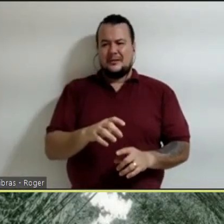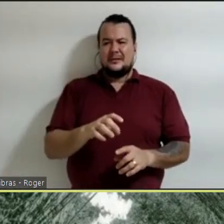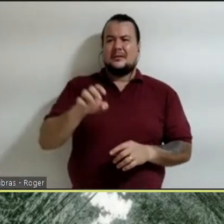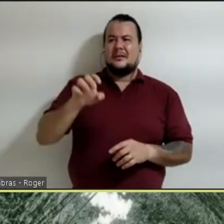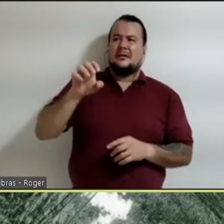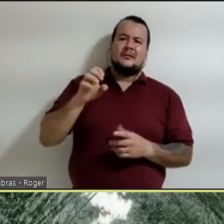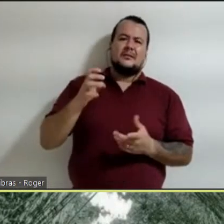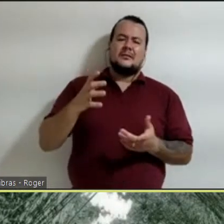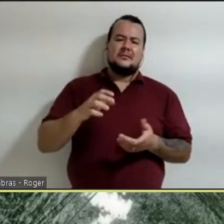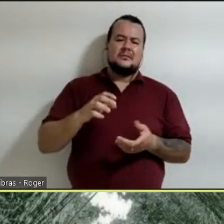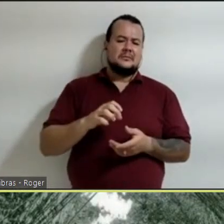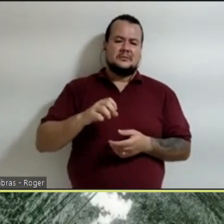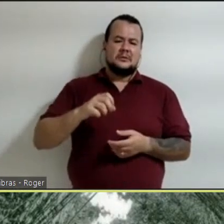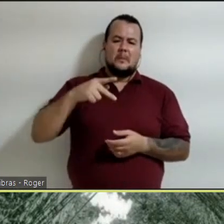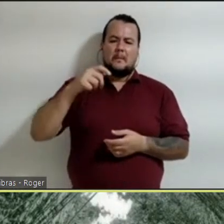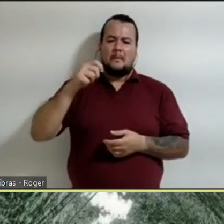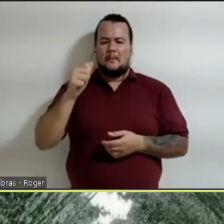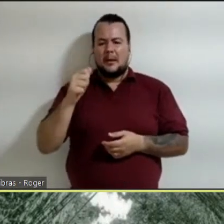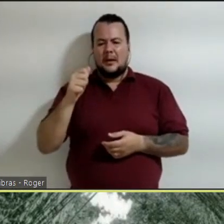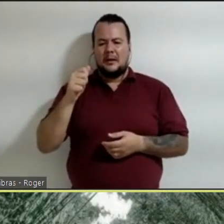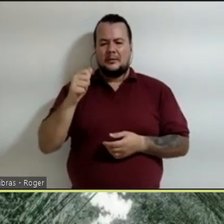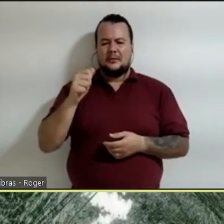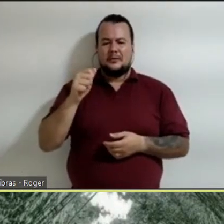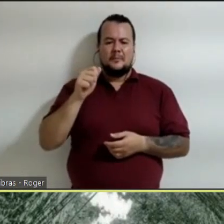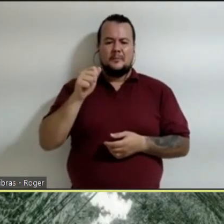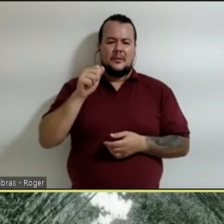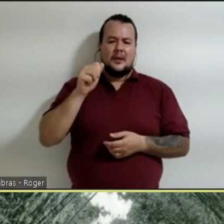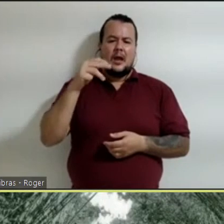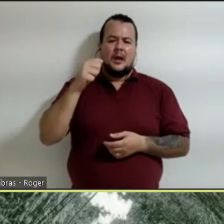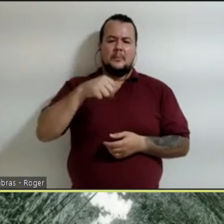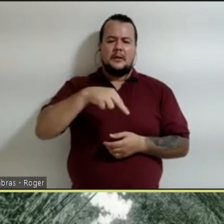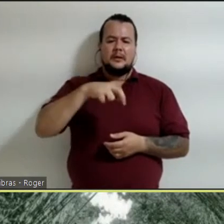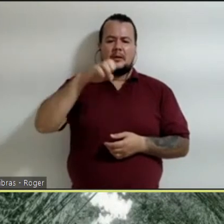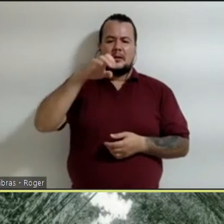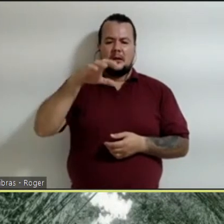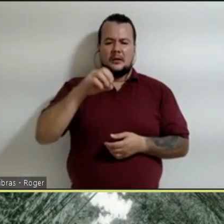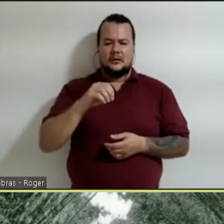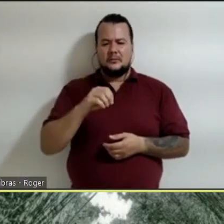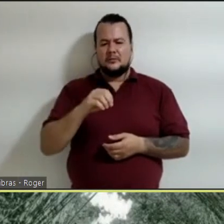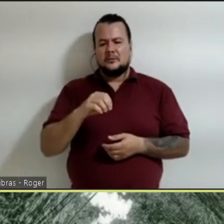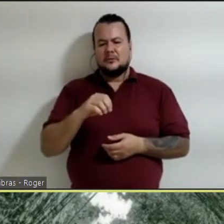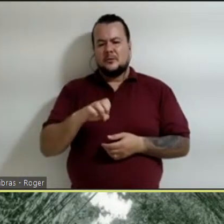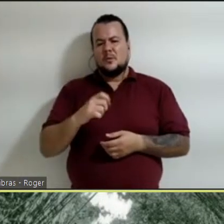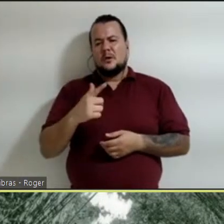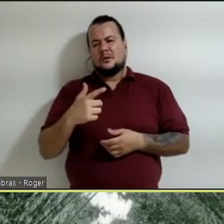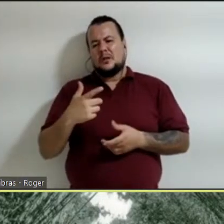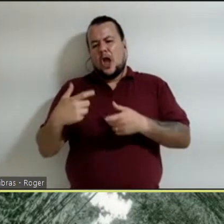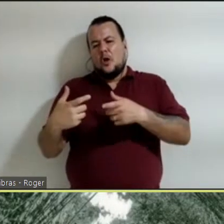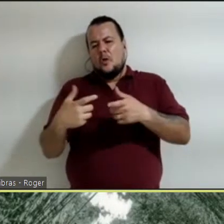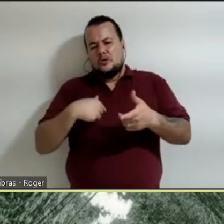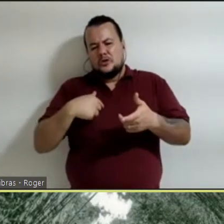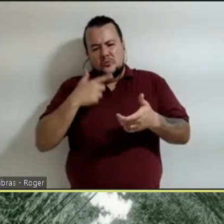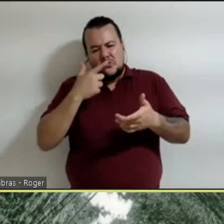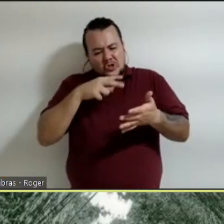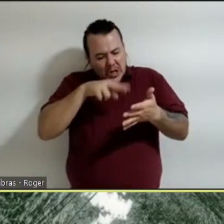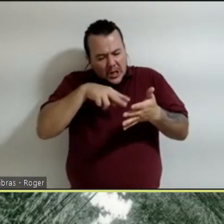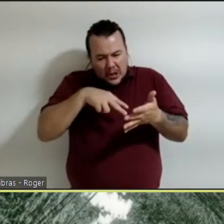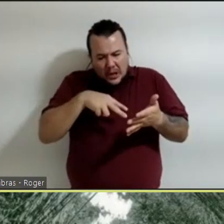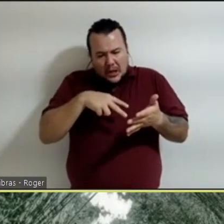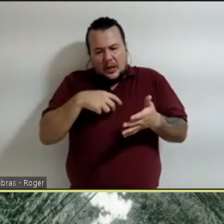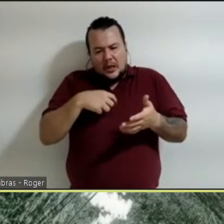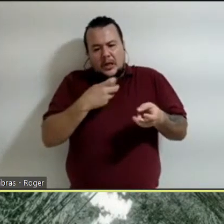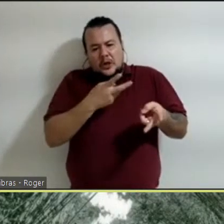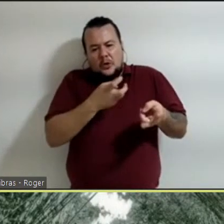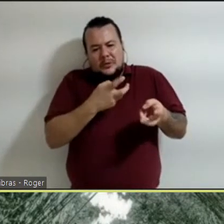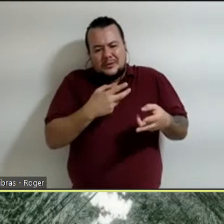pan-americanista, mas até onde eu li, conheço, e há muito se lê a respeito dessas trocas, e eu acho que na África do Sul